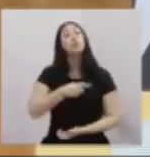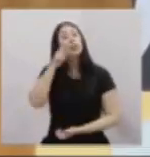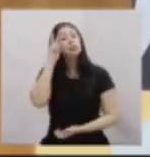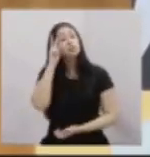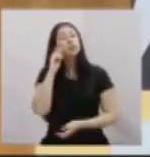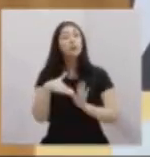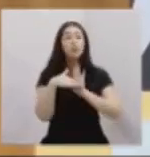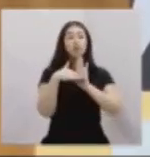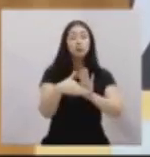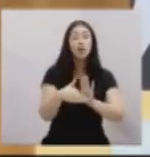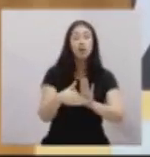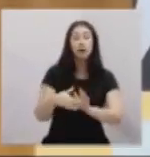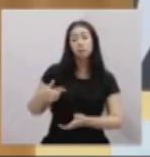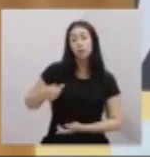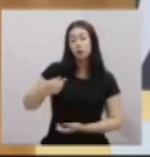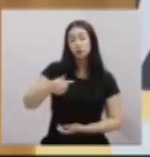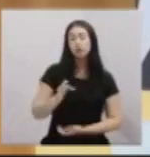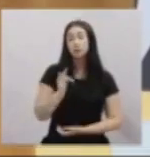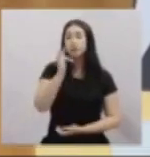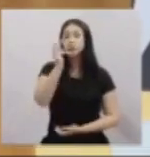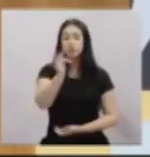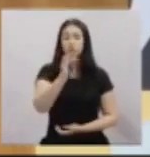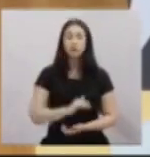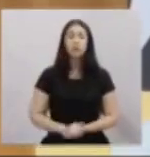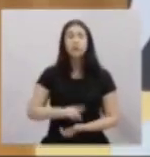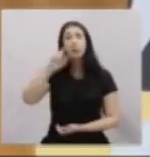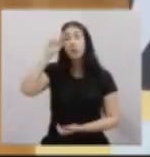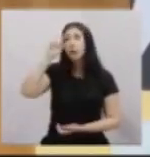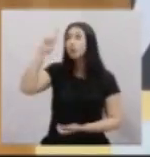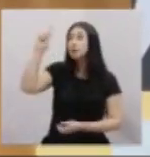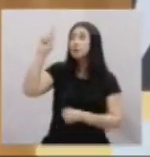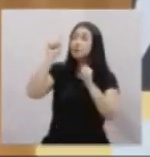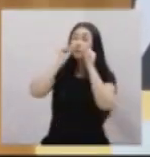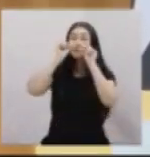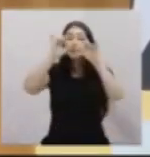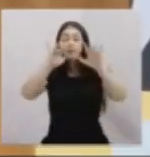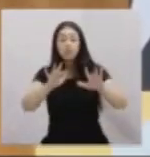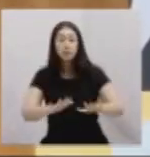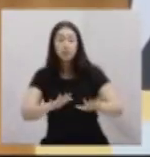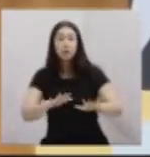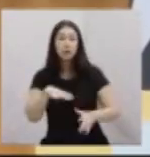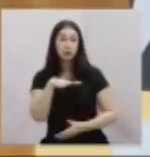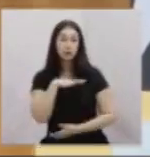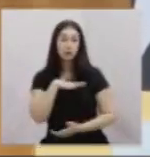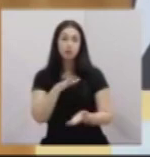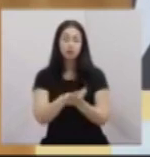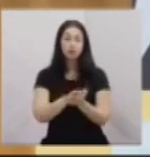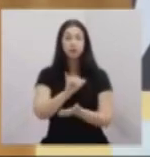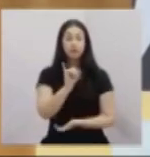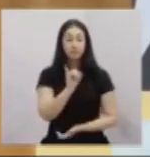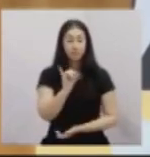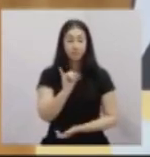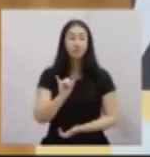gerações, deixando uma cidade melhor. Que o Senhor possa abençoar nossa cidade, que o Senhor possa abençoar